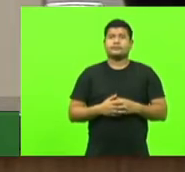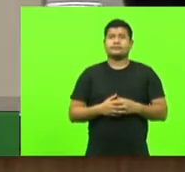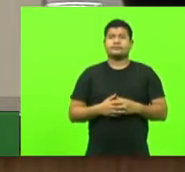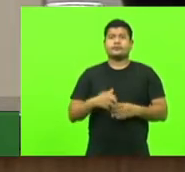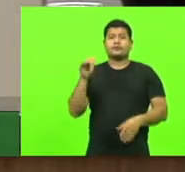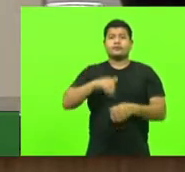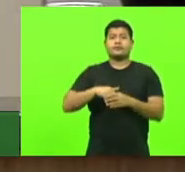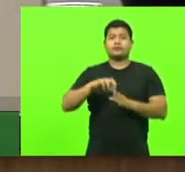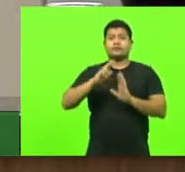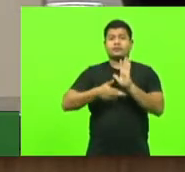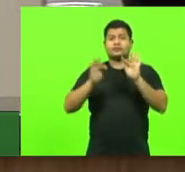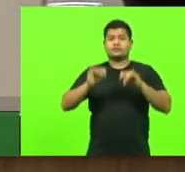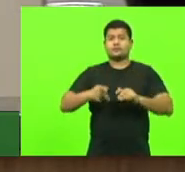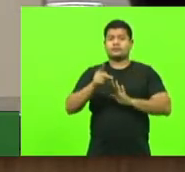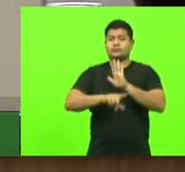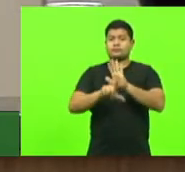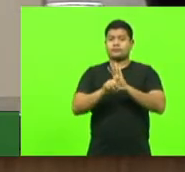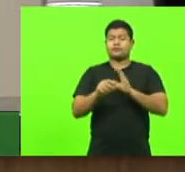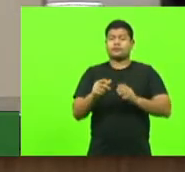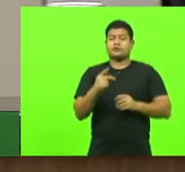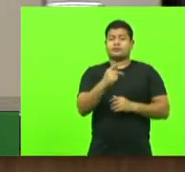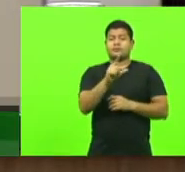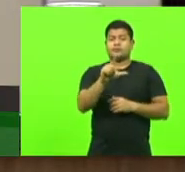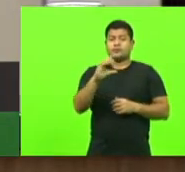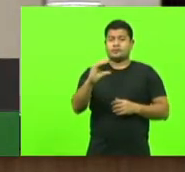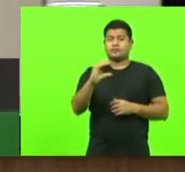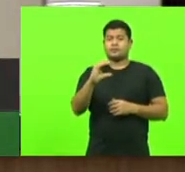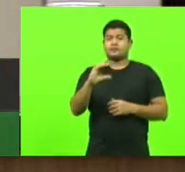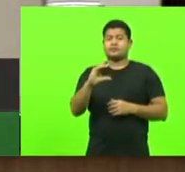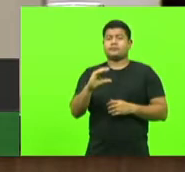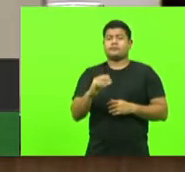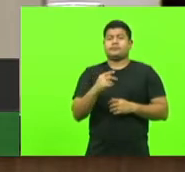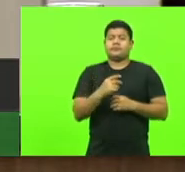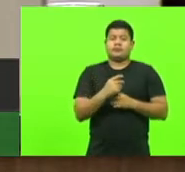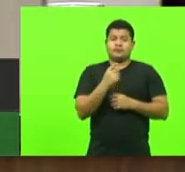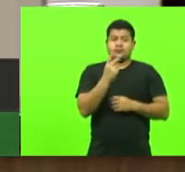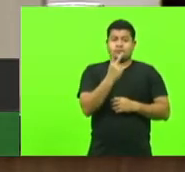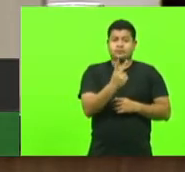Votação da redação final do projeto de conversão em lei de medida provisória PLC